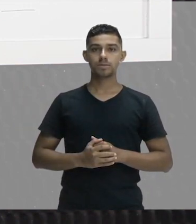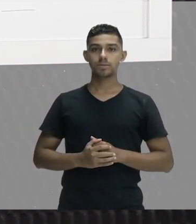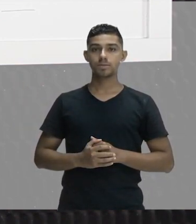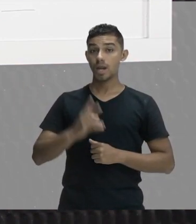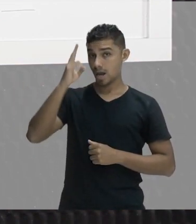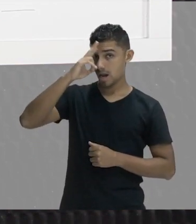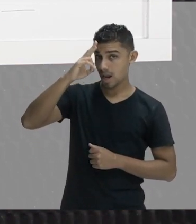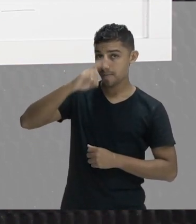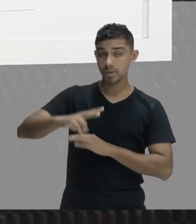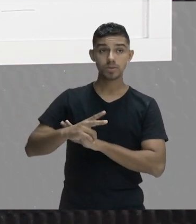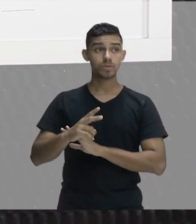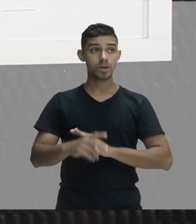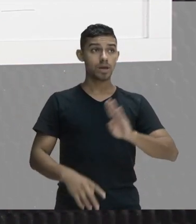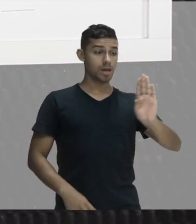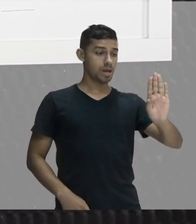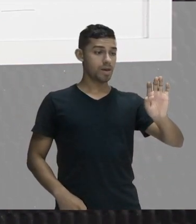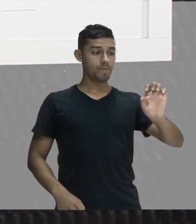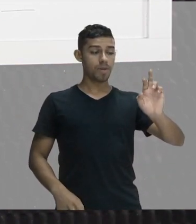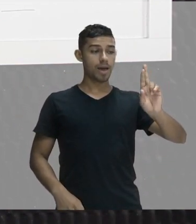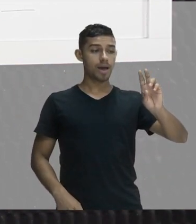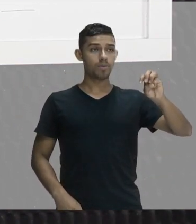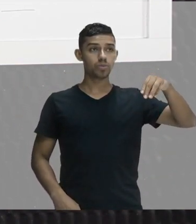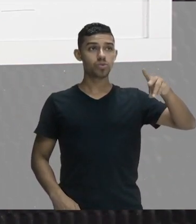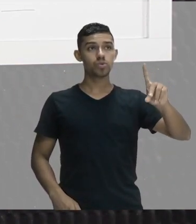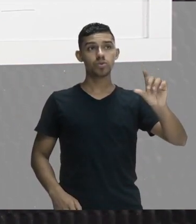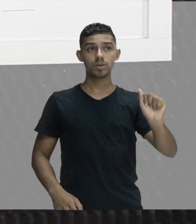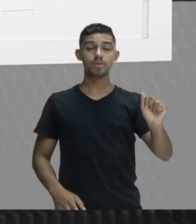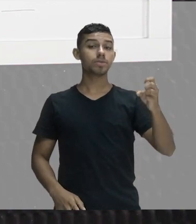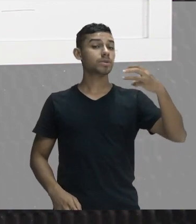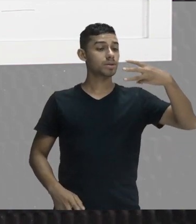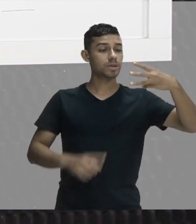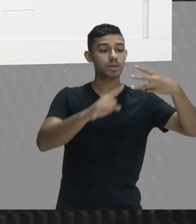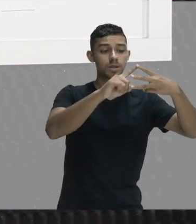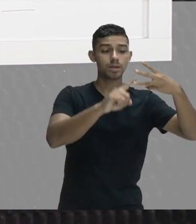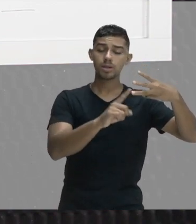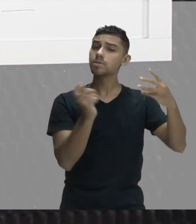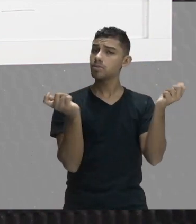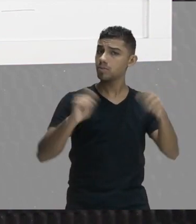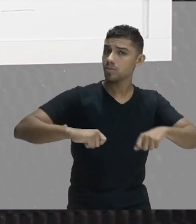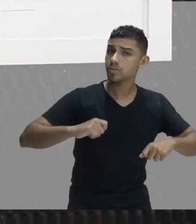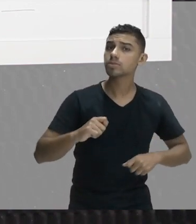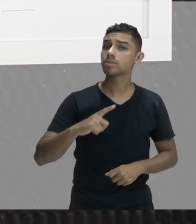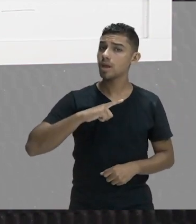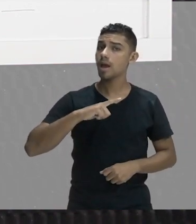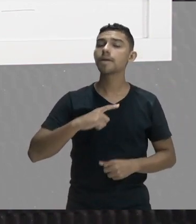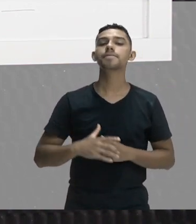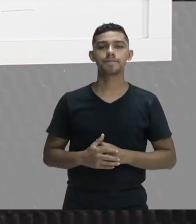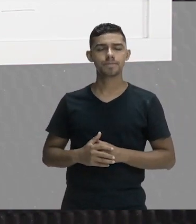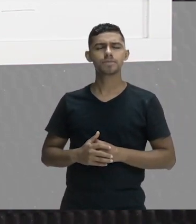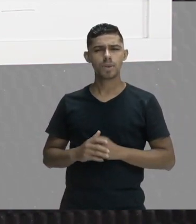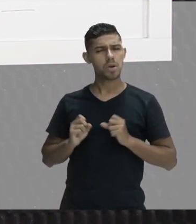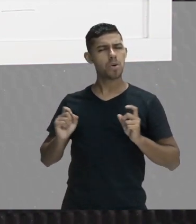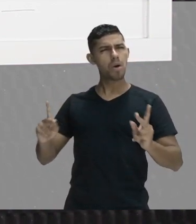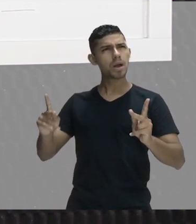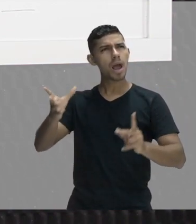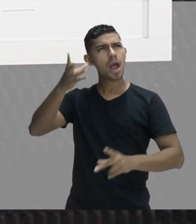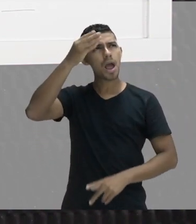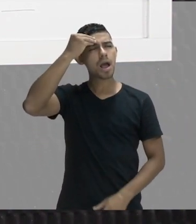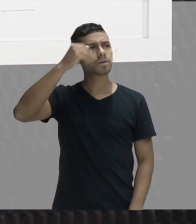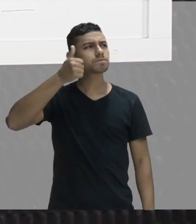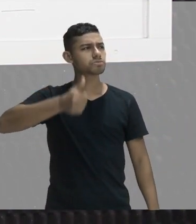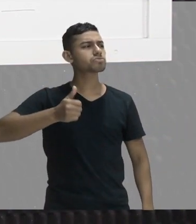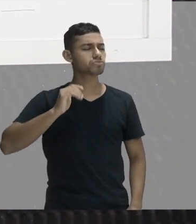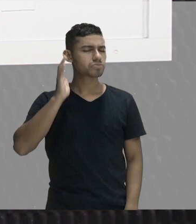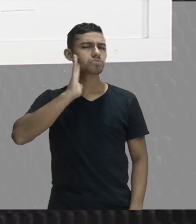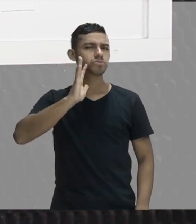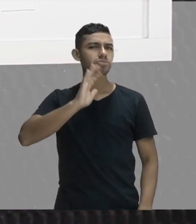Então, só com a bermuda 1 ele tem 3 possibilidades, combinando com as camisas. Beleza, vimos todas as situações dele sair com a